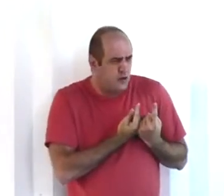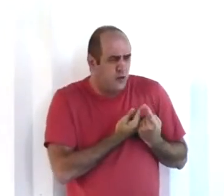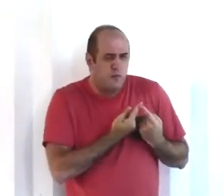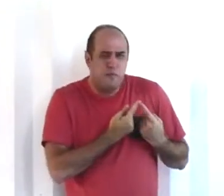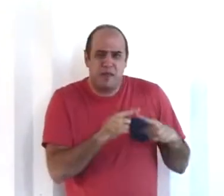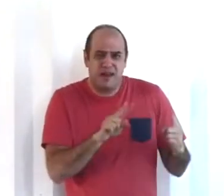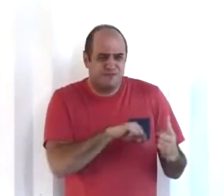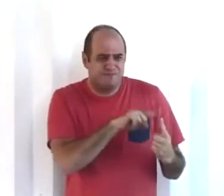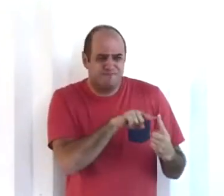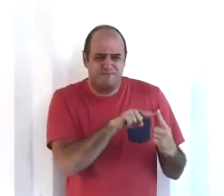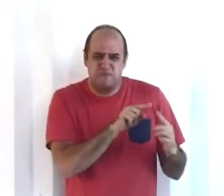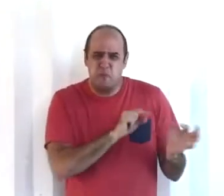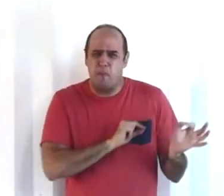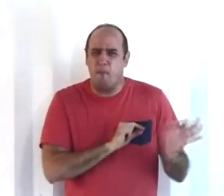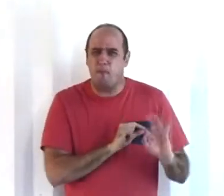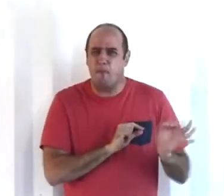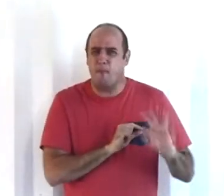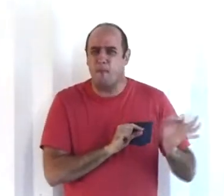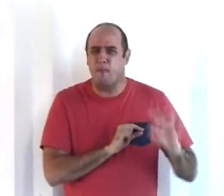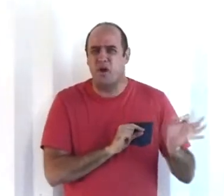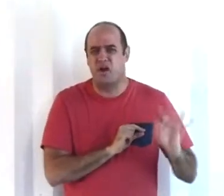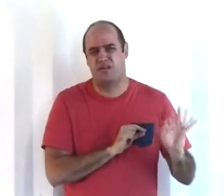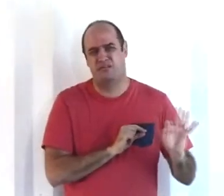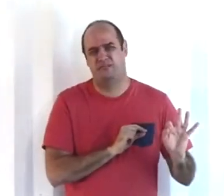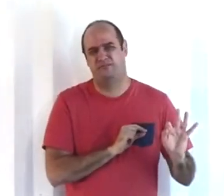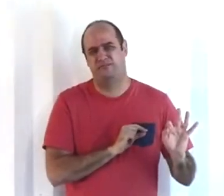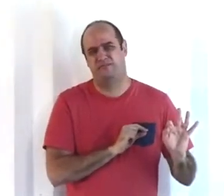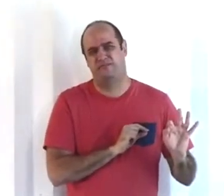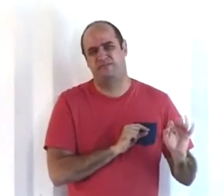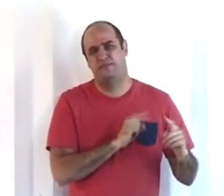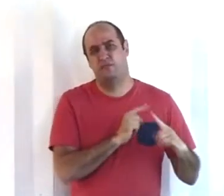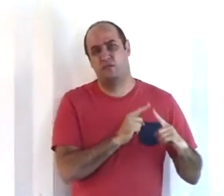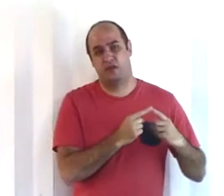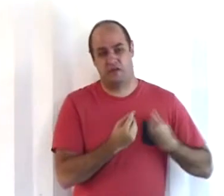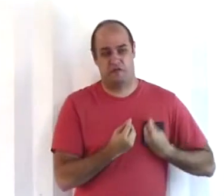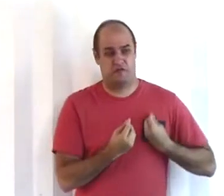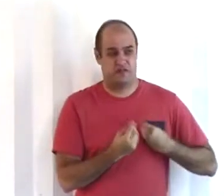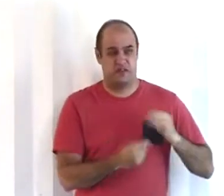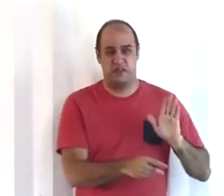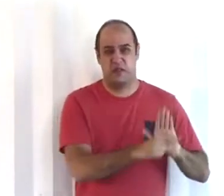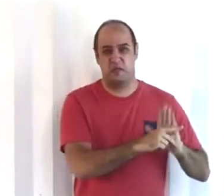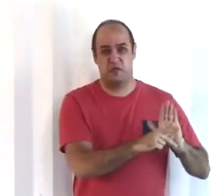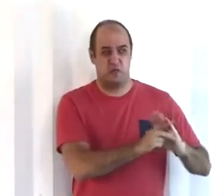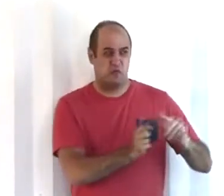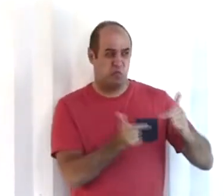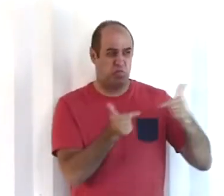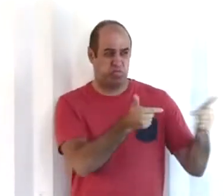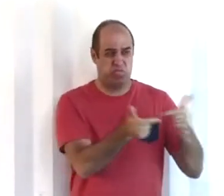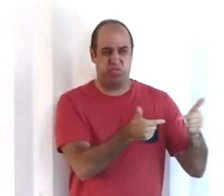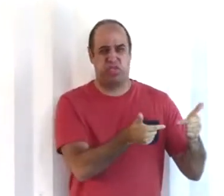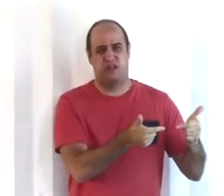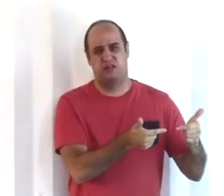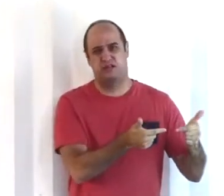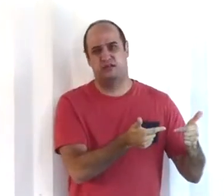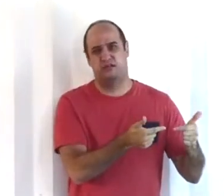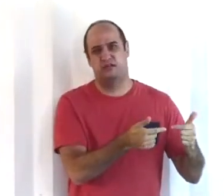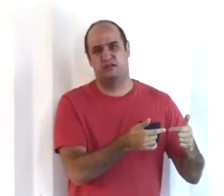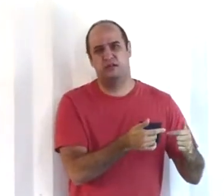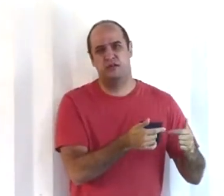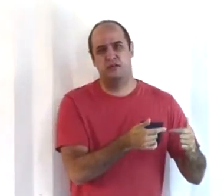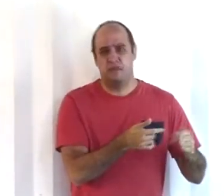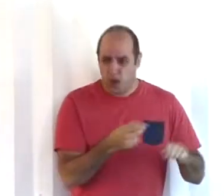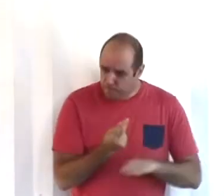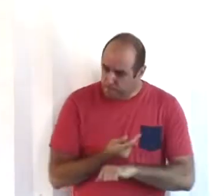qualquer meta, porque se tornam sabotadores da própria vida? O que nós podemos ver nas